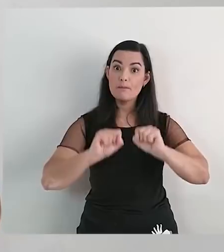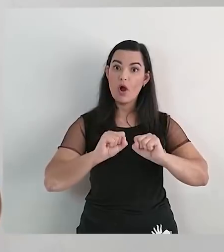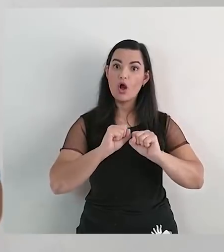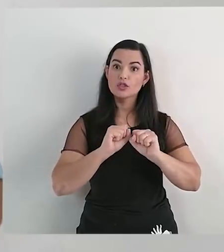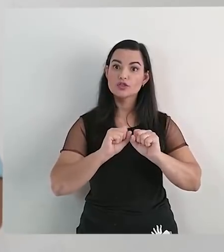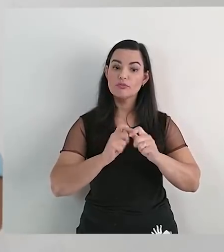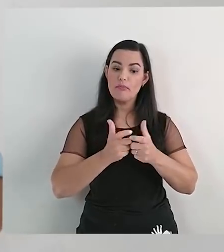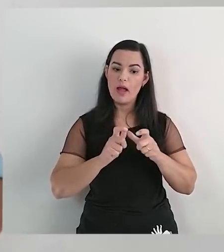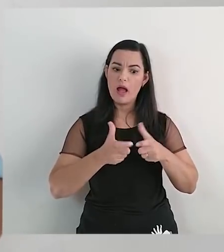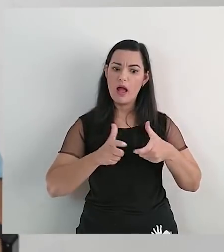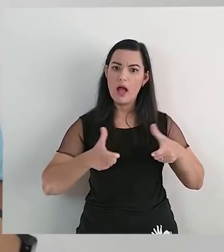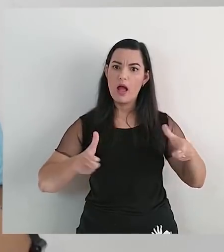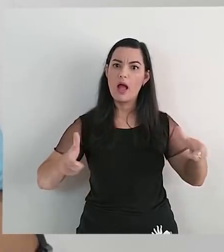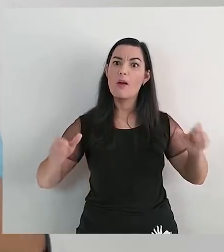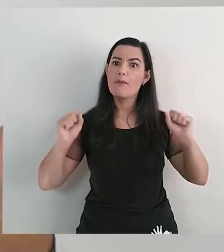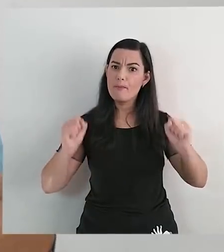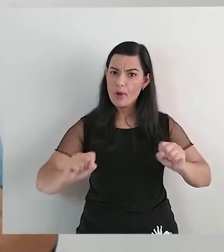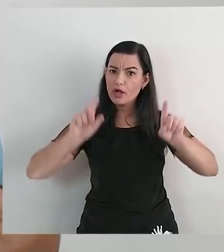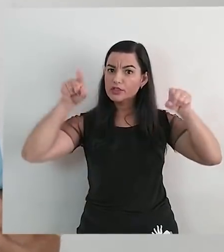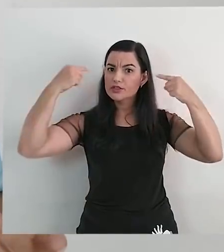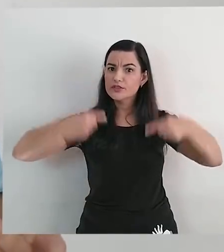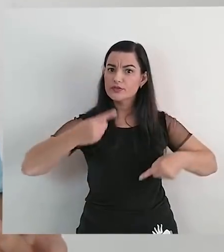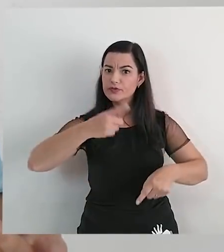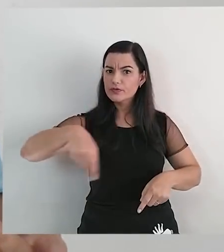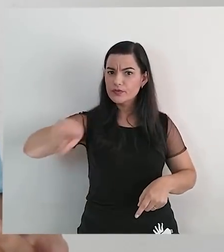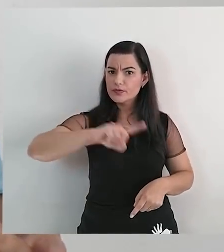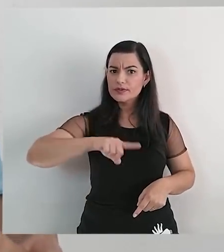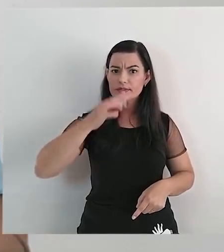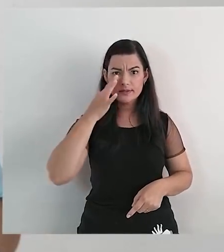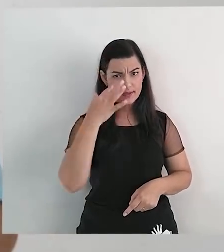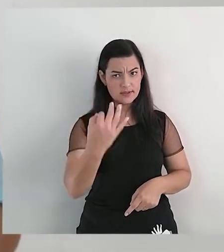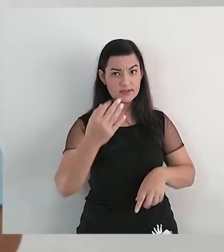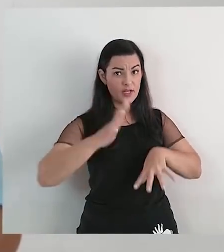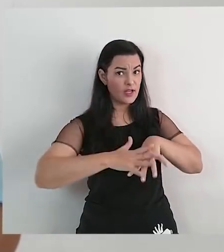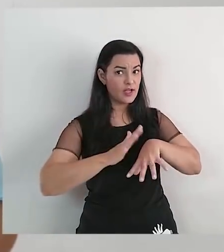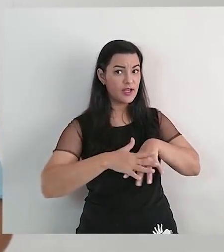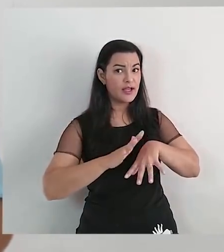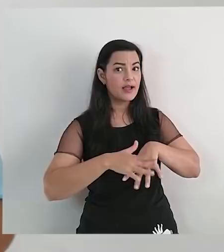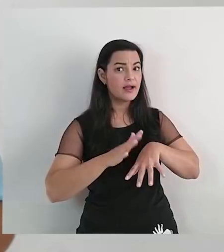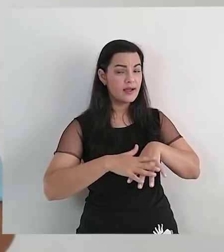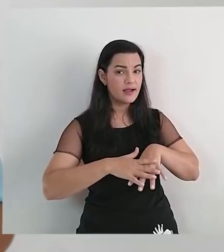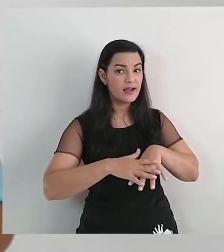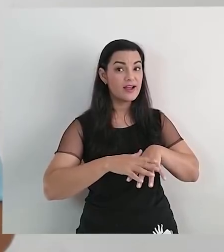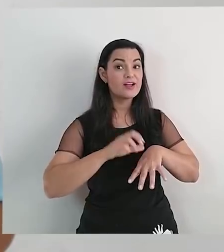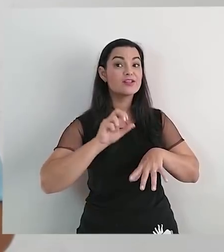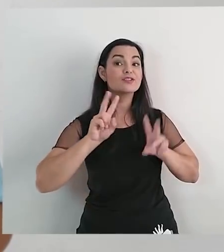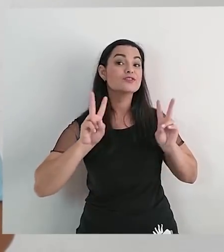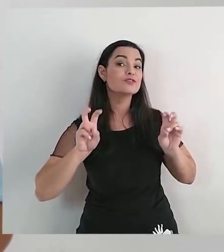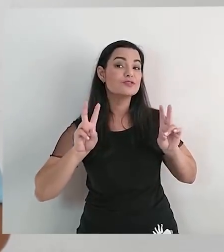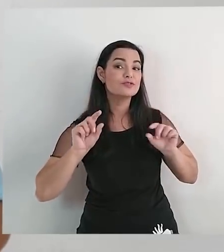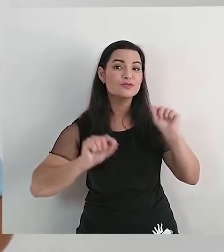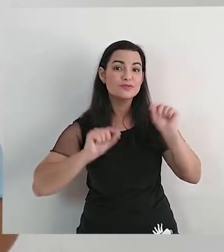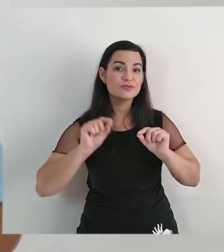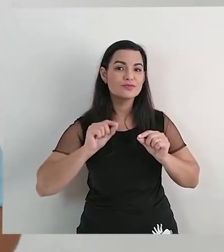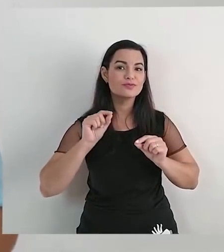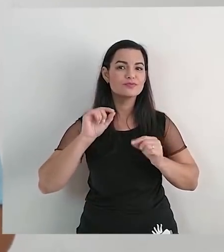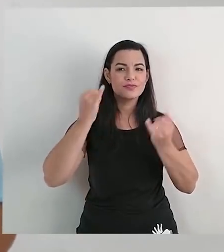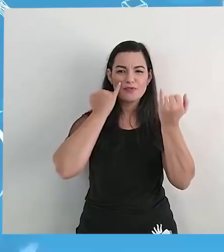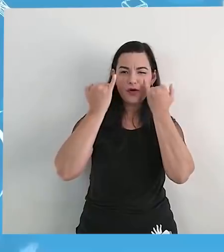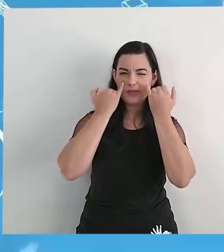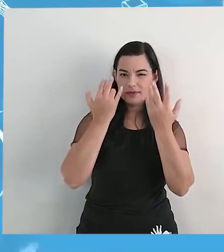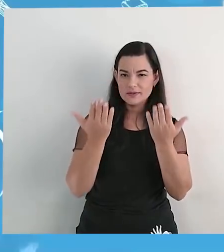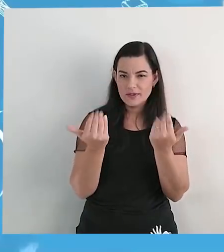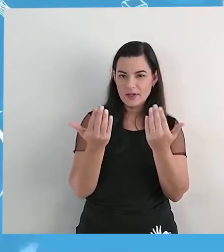agora desafiá-los para um olhar matemático sobre o tratamento das informações. Vem